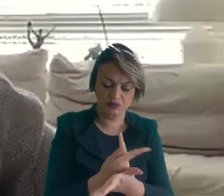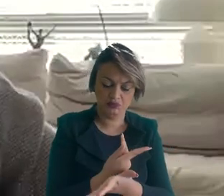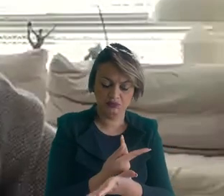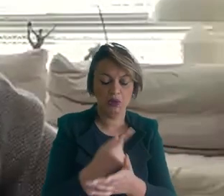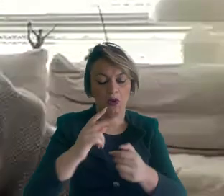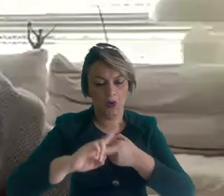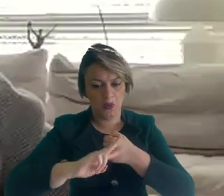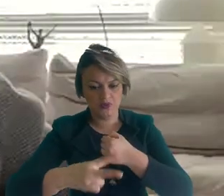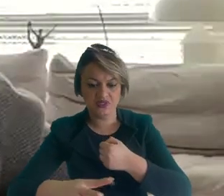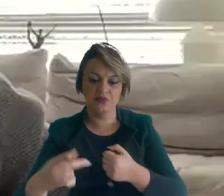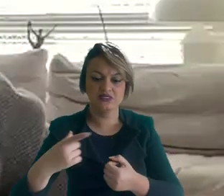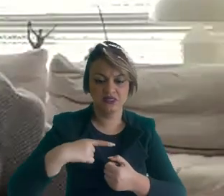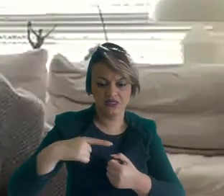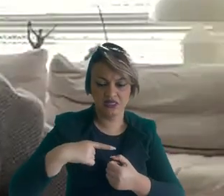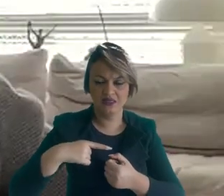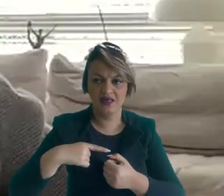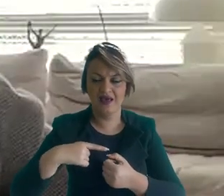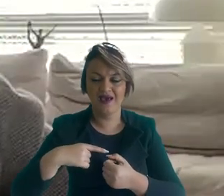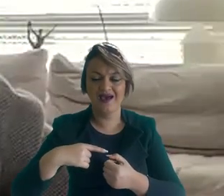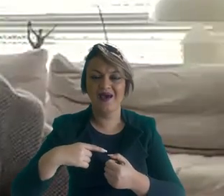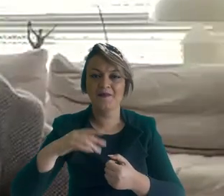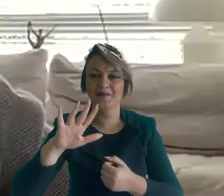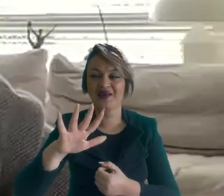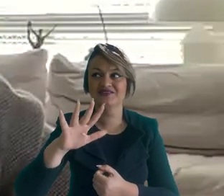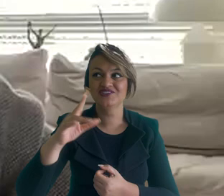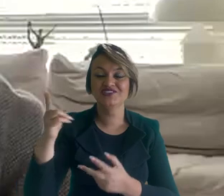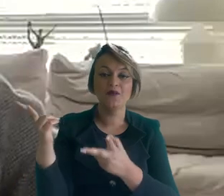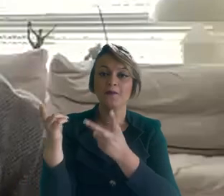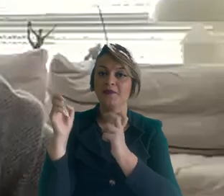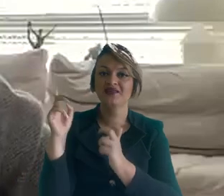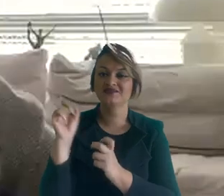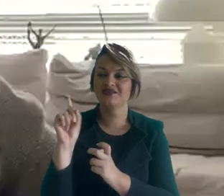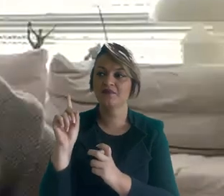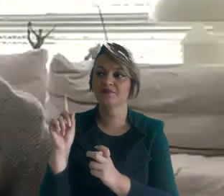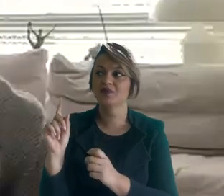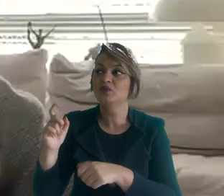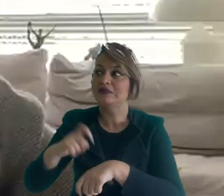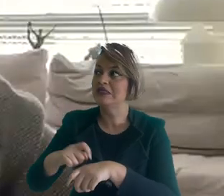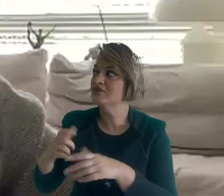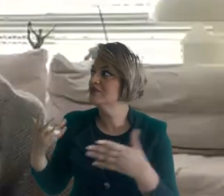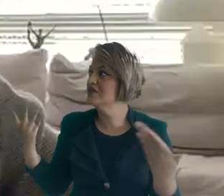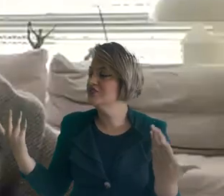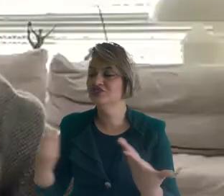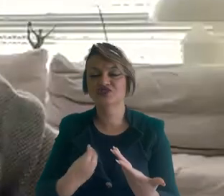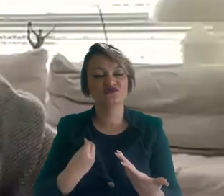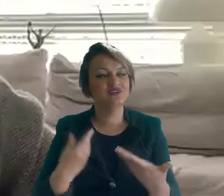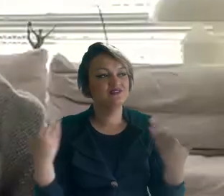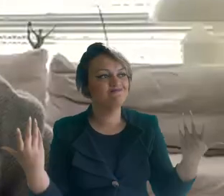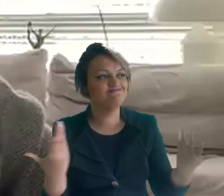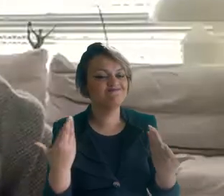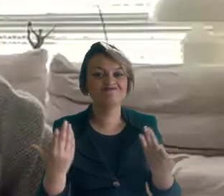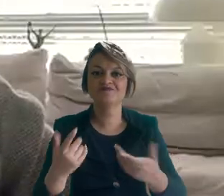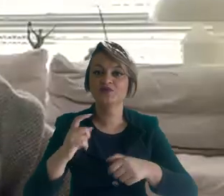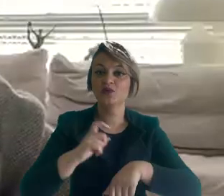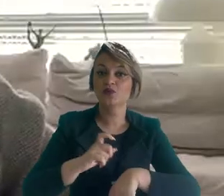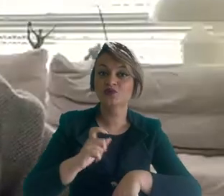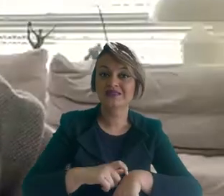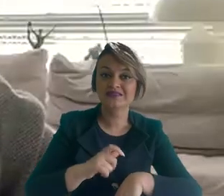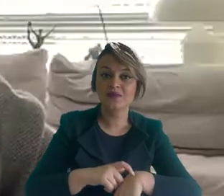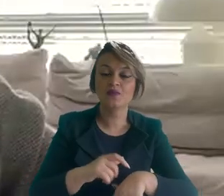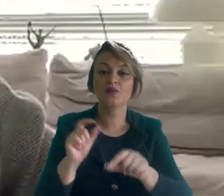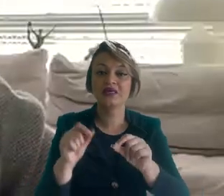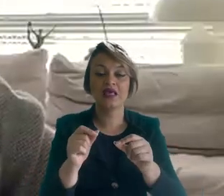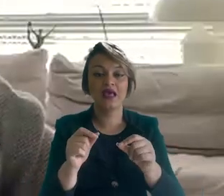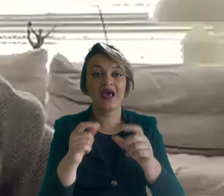às vezes nos desconecta da realidade do nosso tempo e o nosso tempo é de